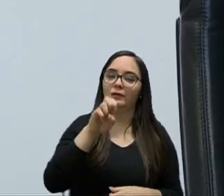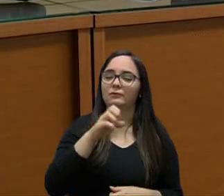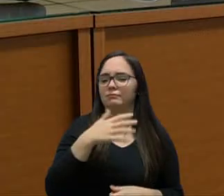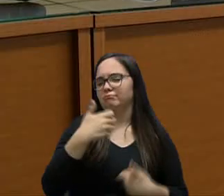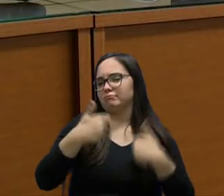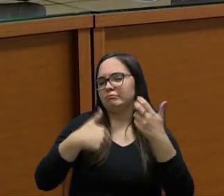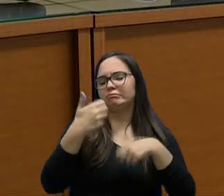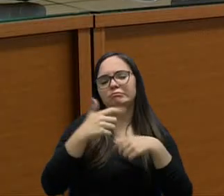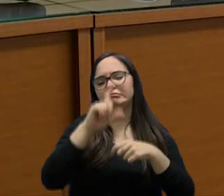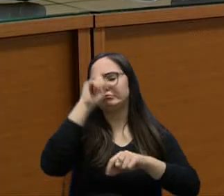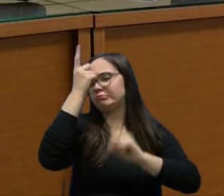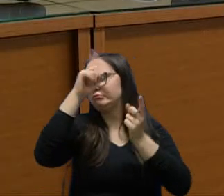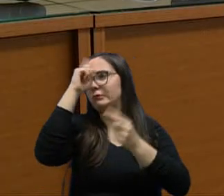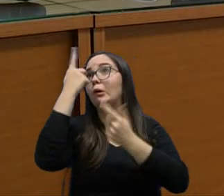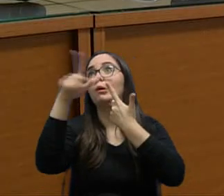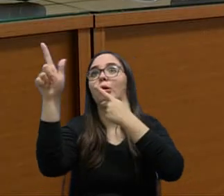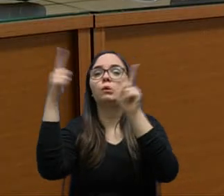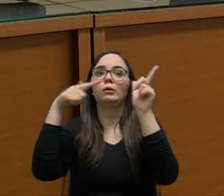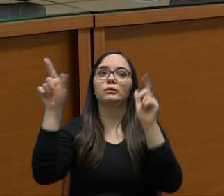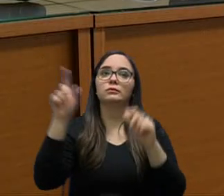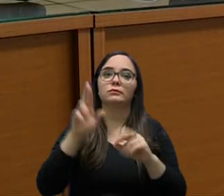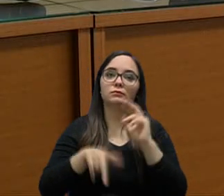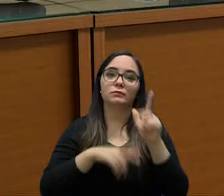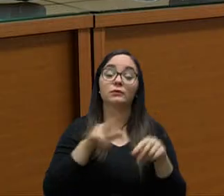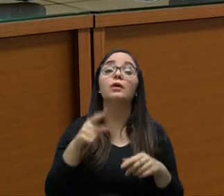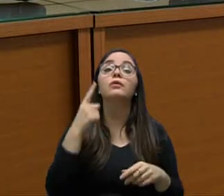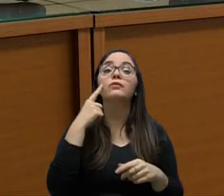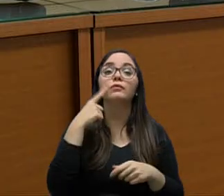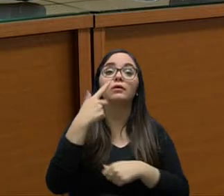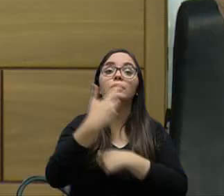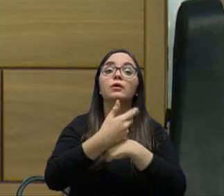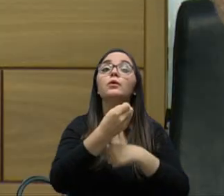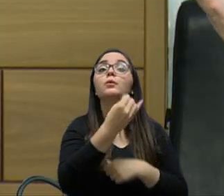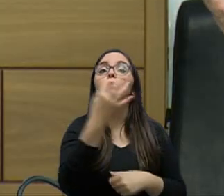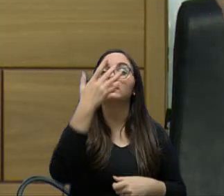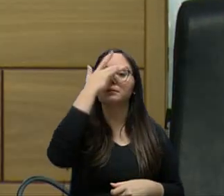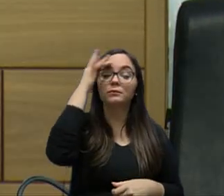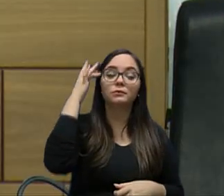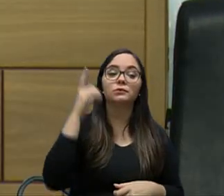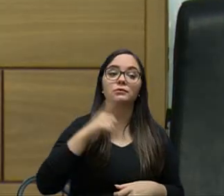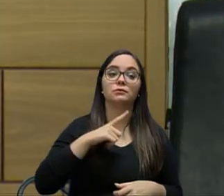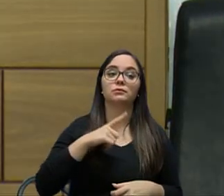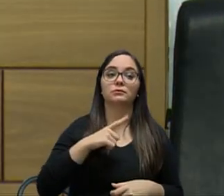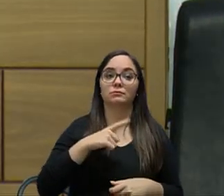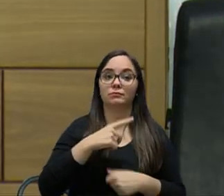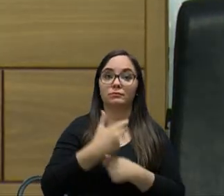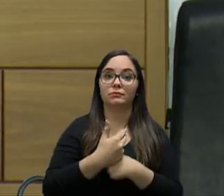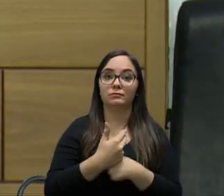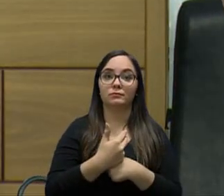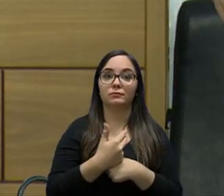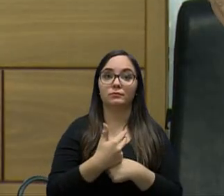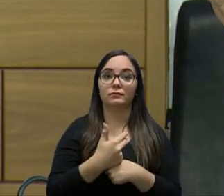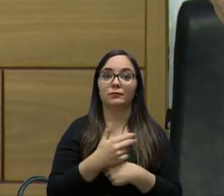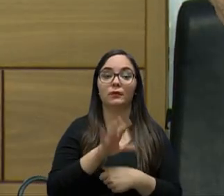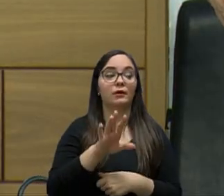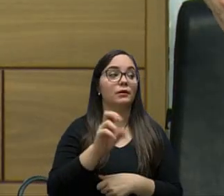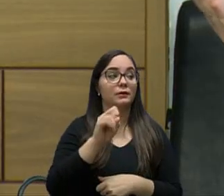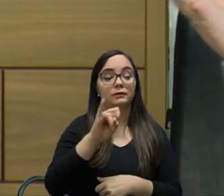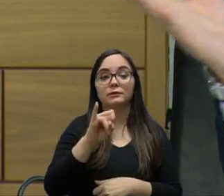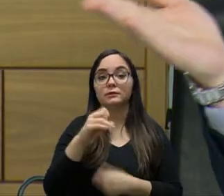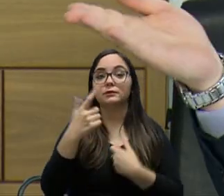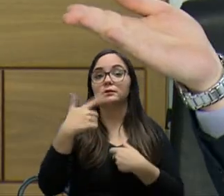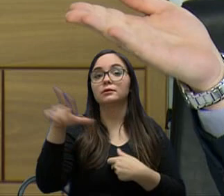isotópica pergunta e quantas pessoas hoje estão assistindo a gente online agora e as pessoas agora a hora que eu começar a falar com um pardal foi